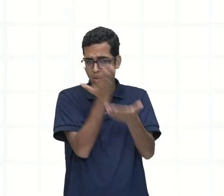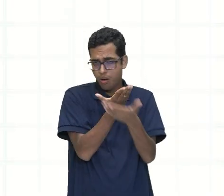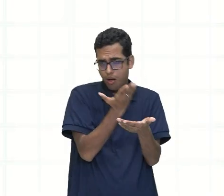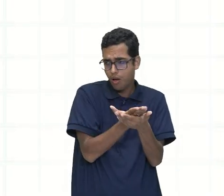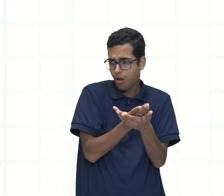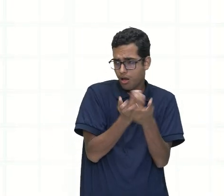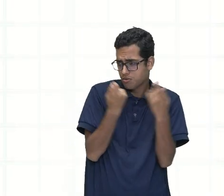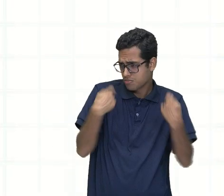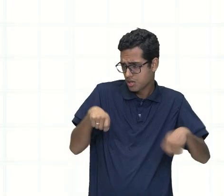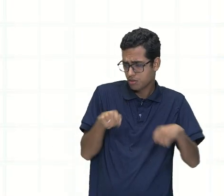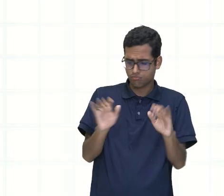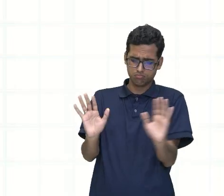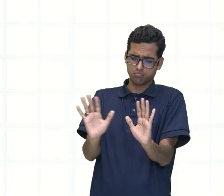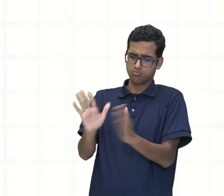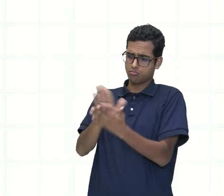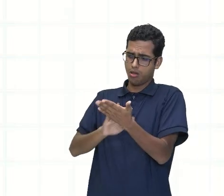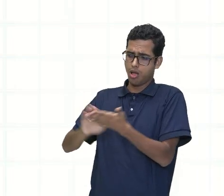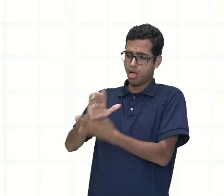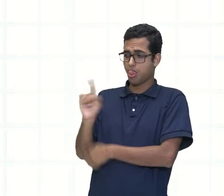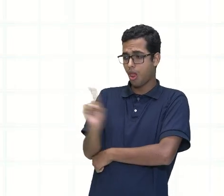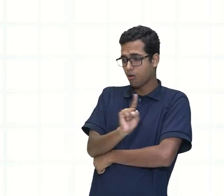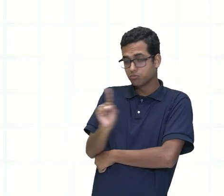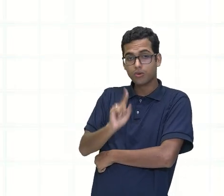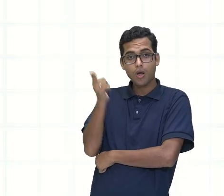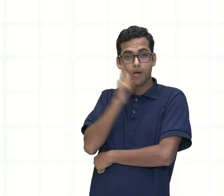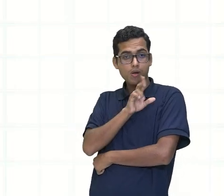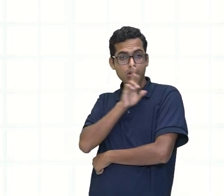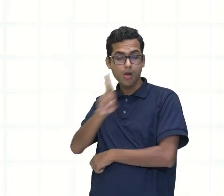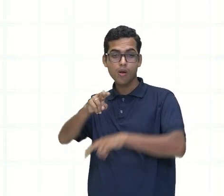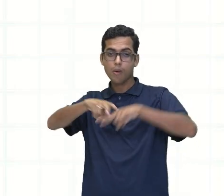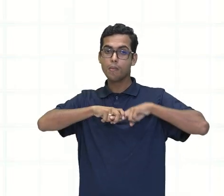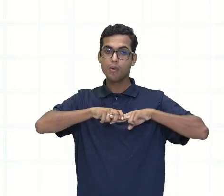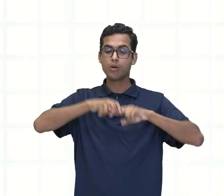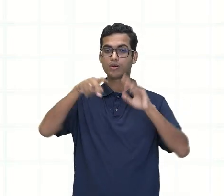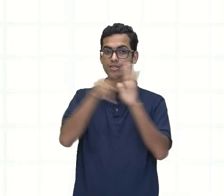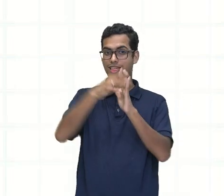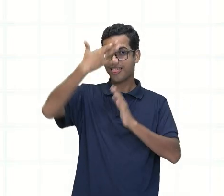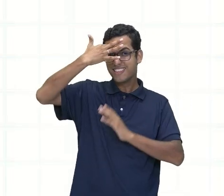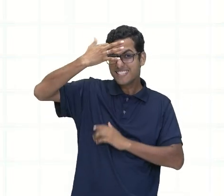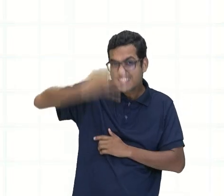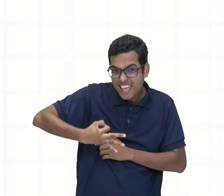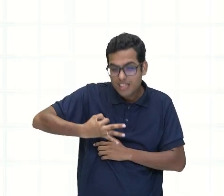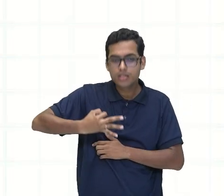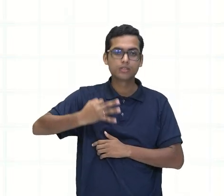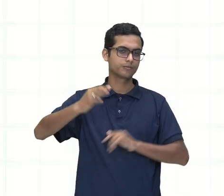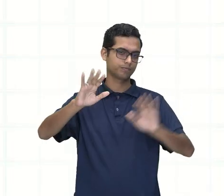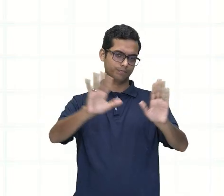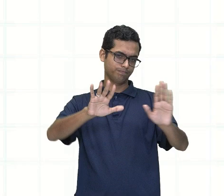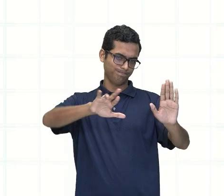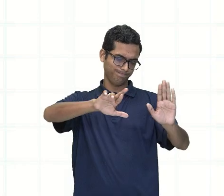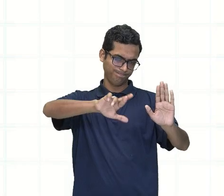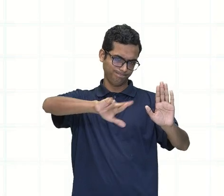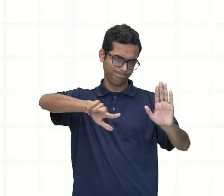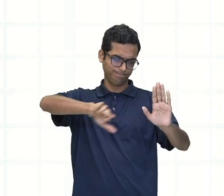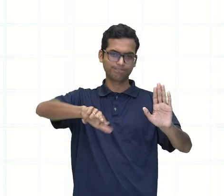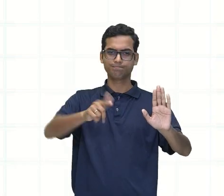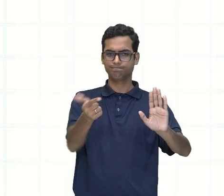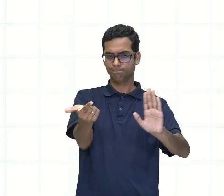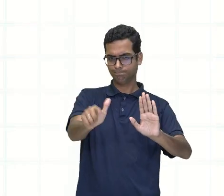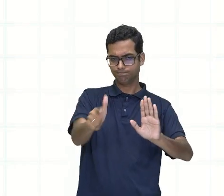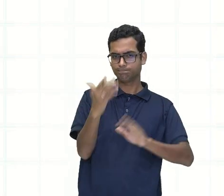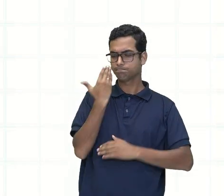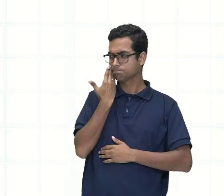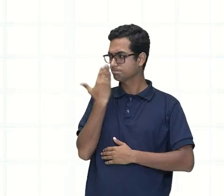né? Mas por quê? Porque não apresenta uma certeza, né? Esse termo provavelmente traz isso